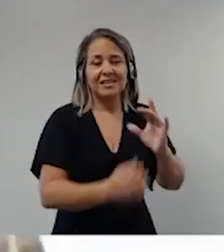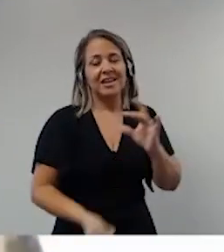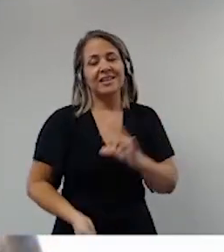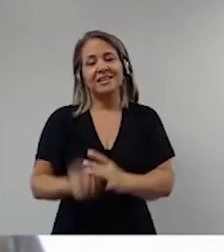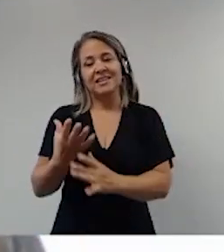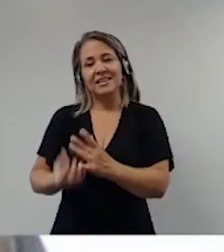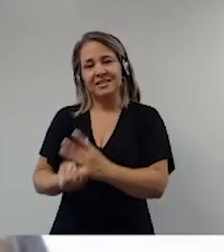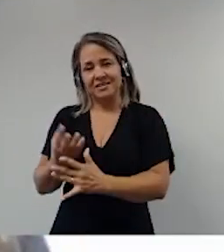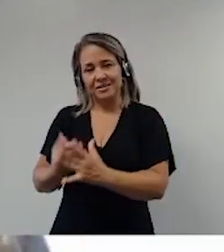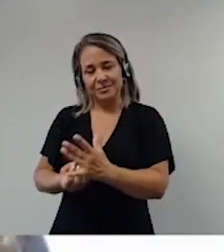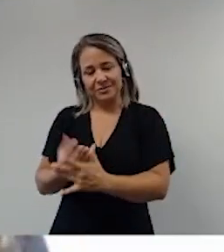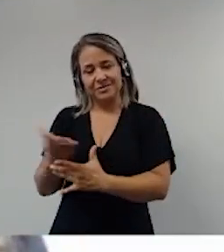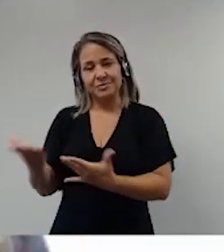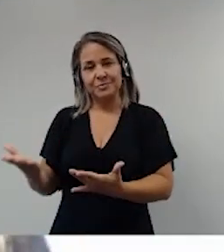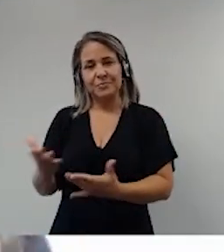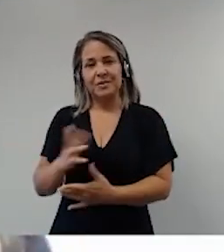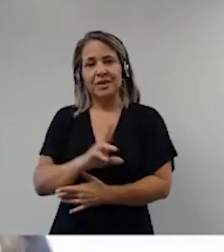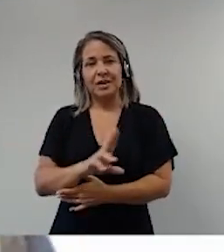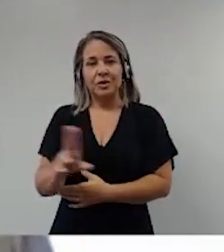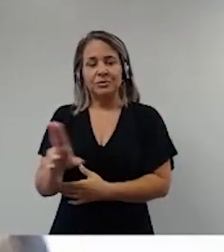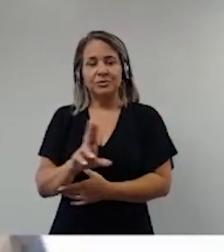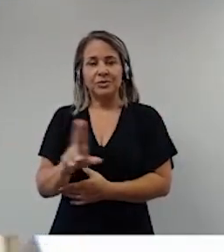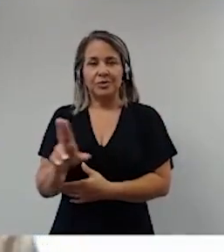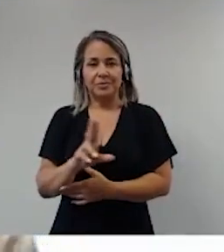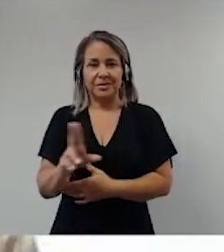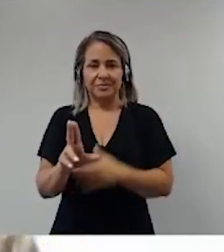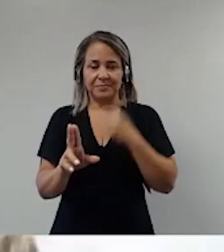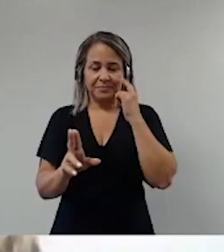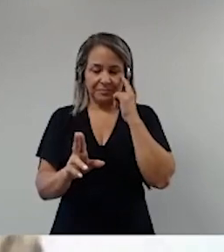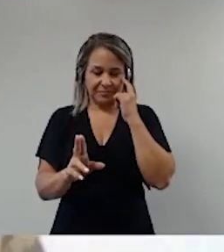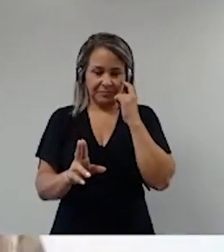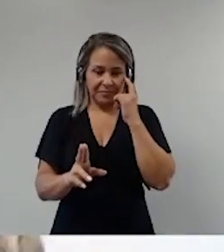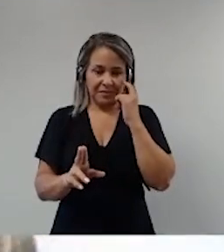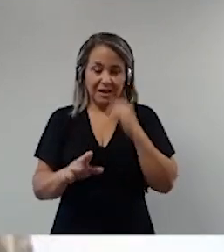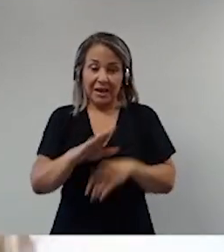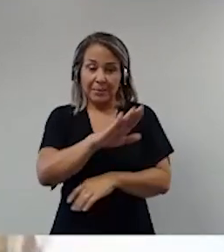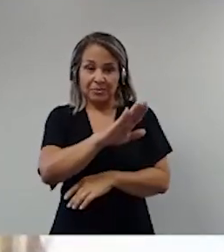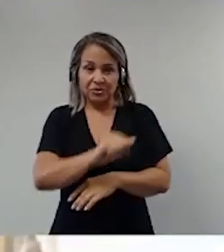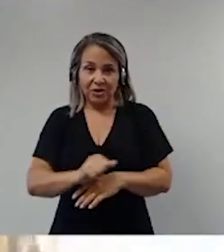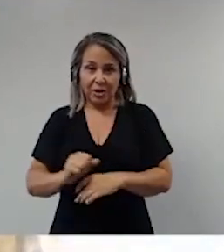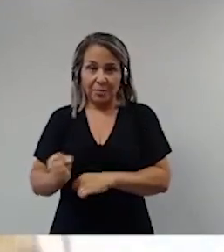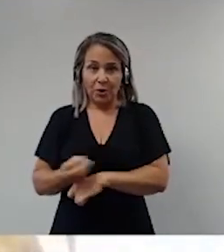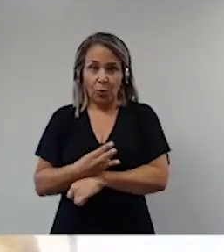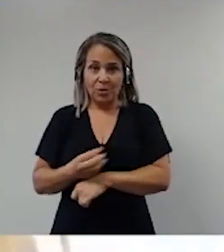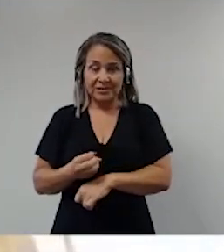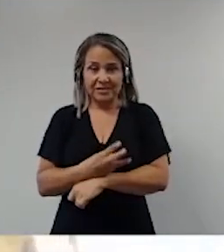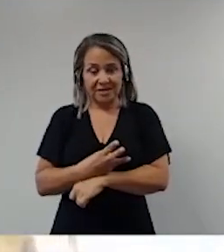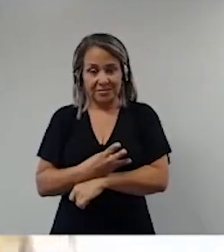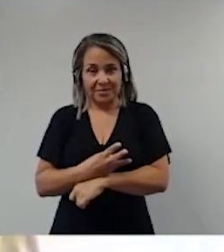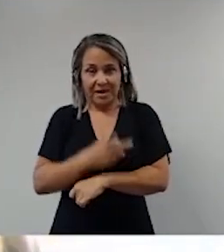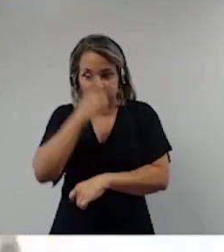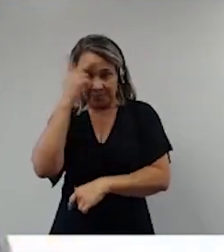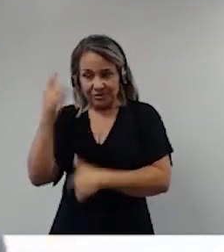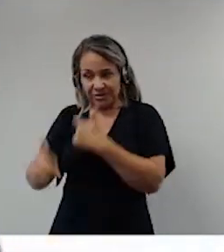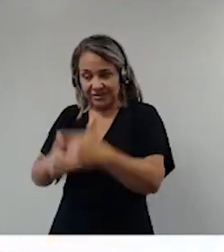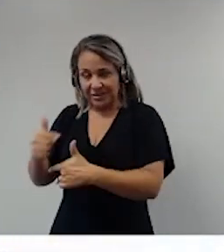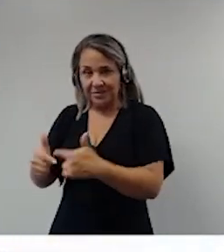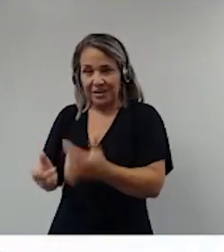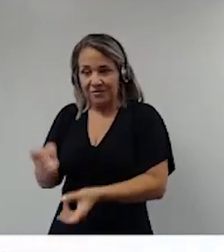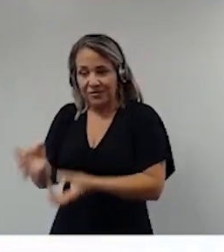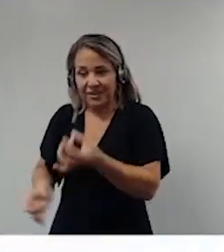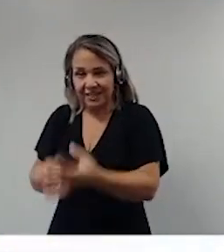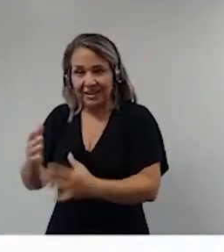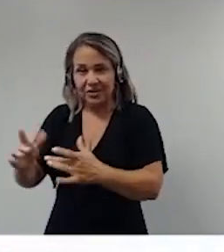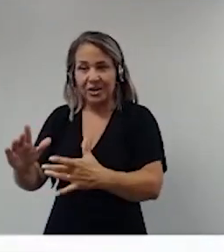na mídia, que é o Me Chama no Zap. Então, os vendedores que antes trabalhavam em loja passaram a